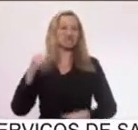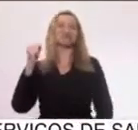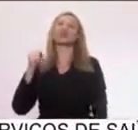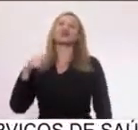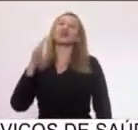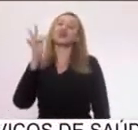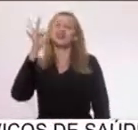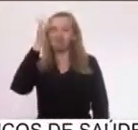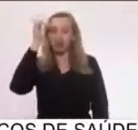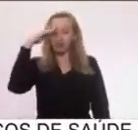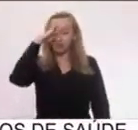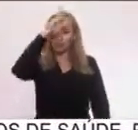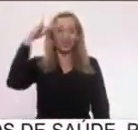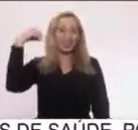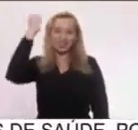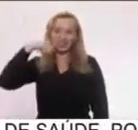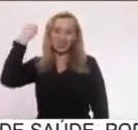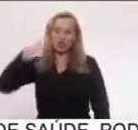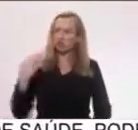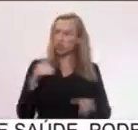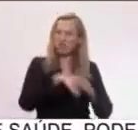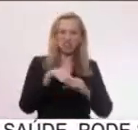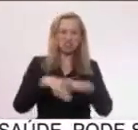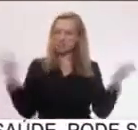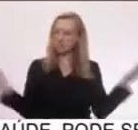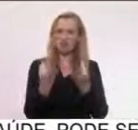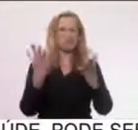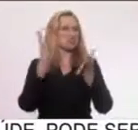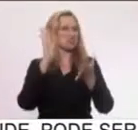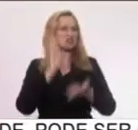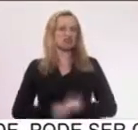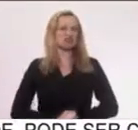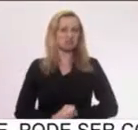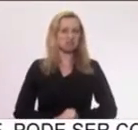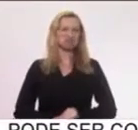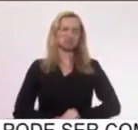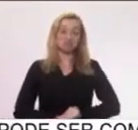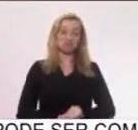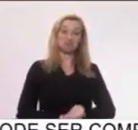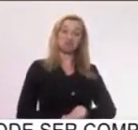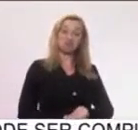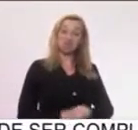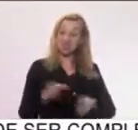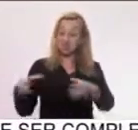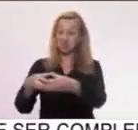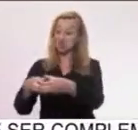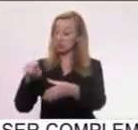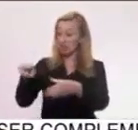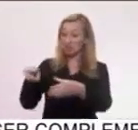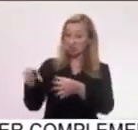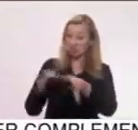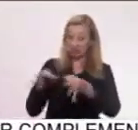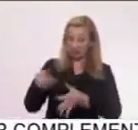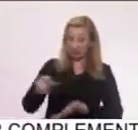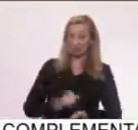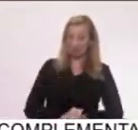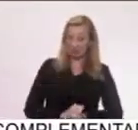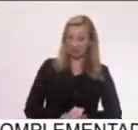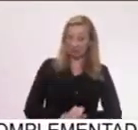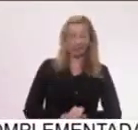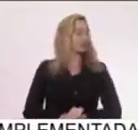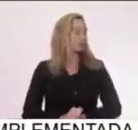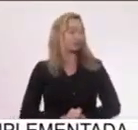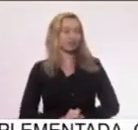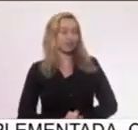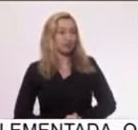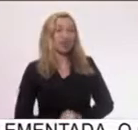Bolsonaro, ao Senado Federal, com uma votação histórica. Essa turma não estava preparada para isso e